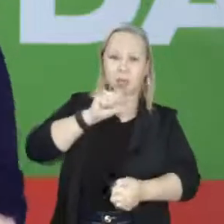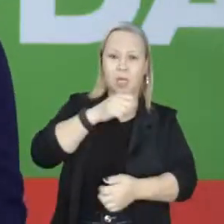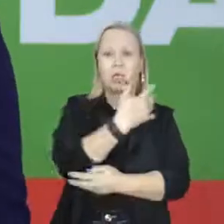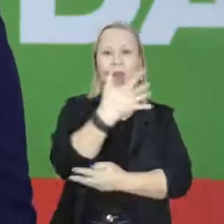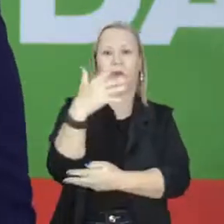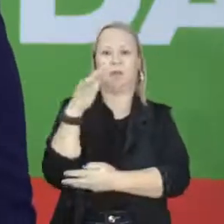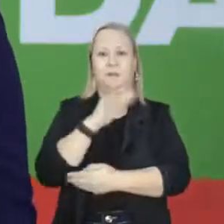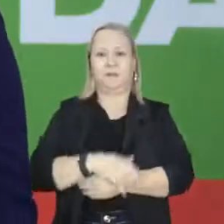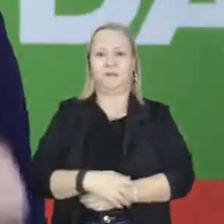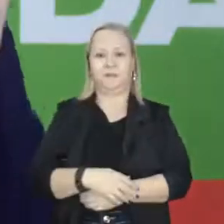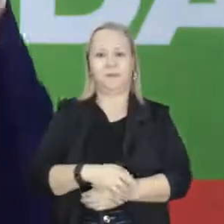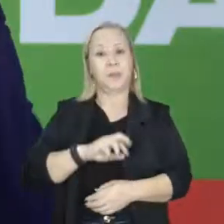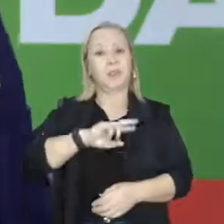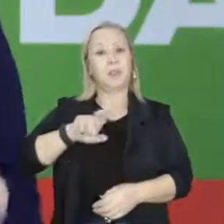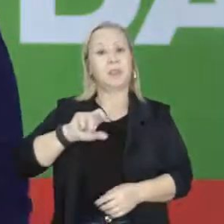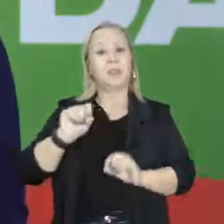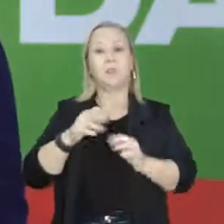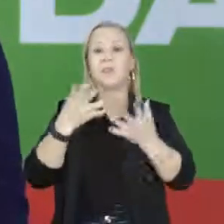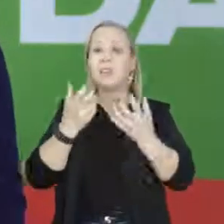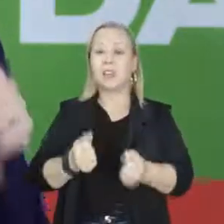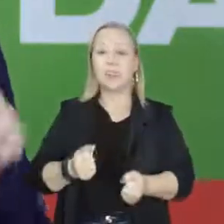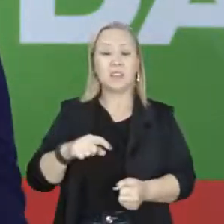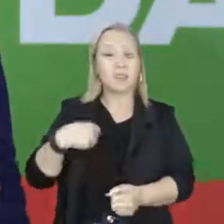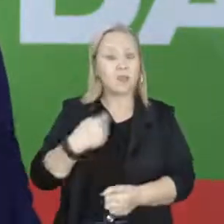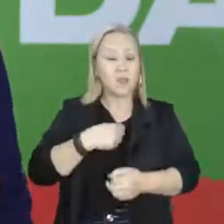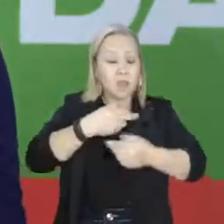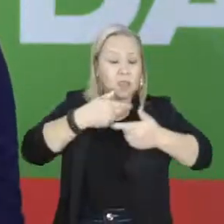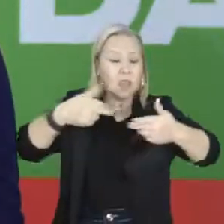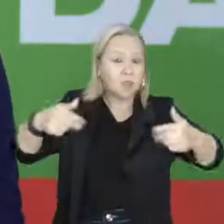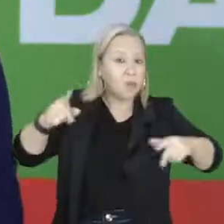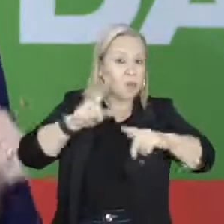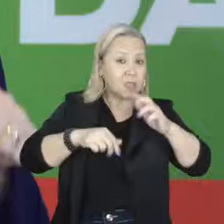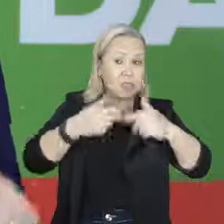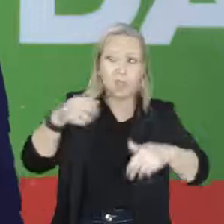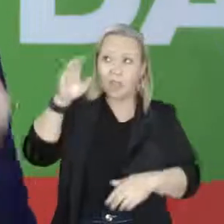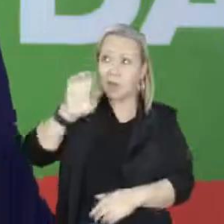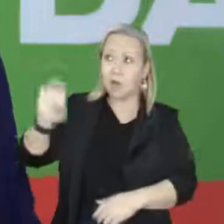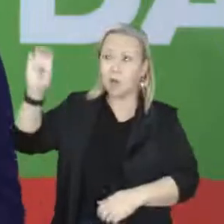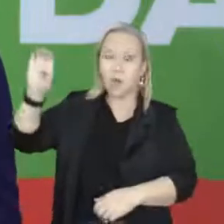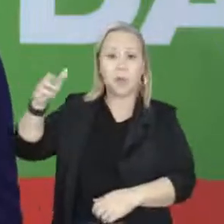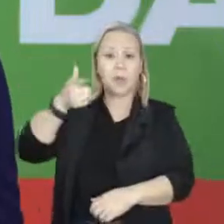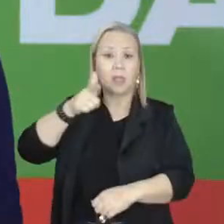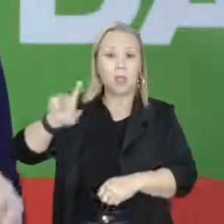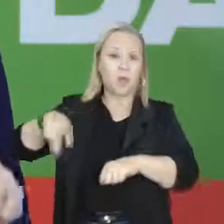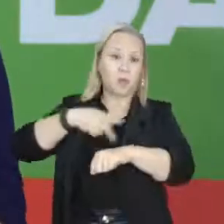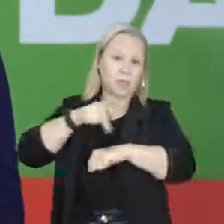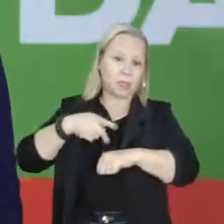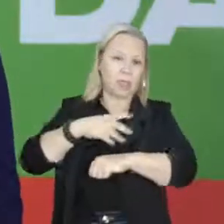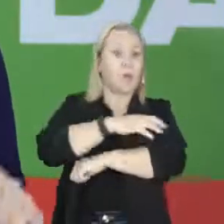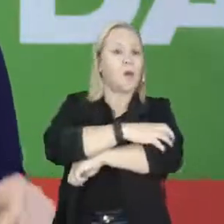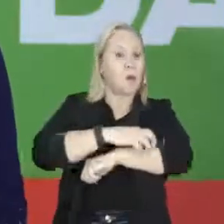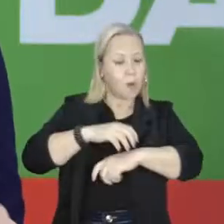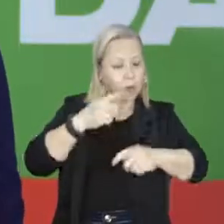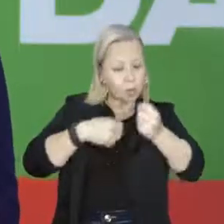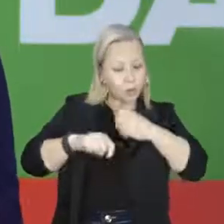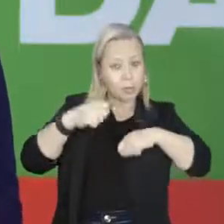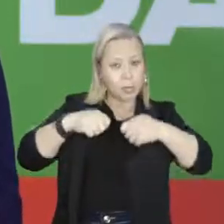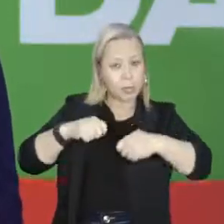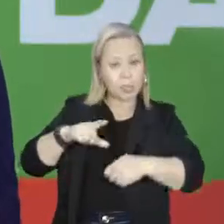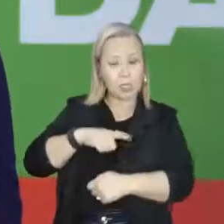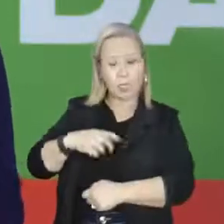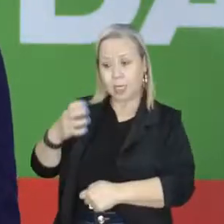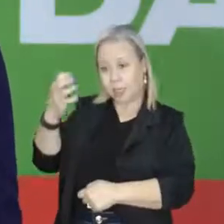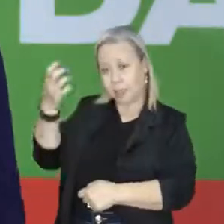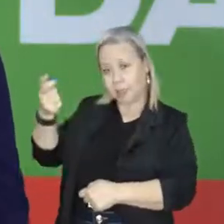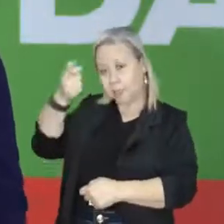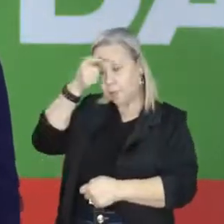nas gôndolas dos supermercados europeus. Nós temos essa consciência, o agro tem essa consciência e sabe que o presidente Lula